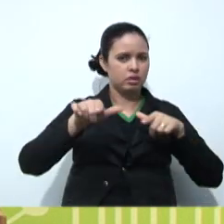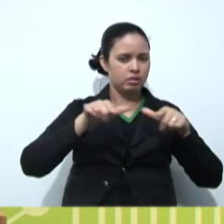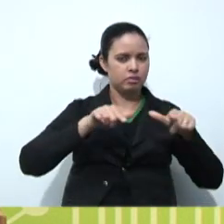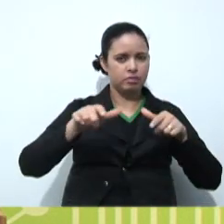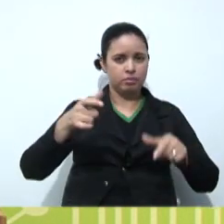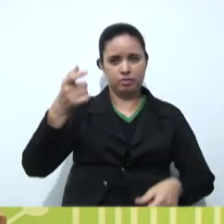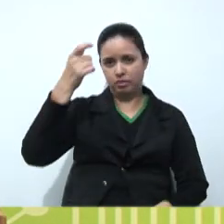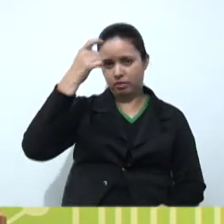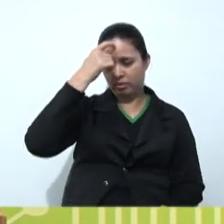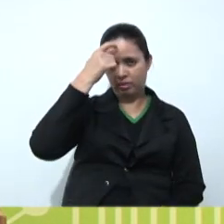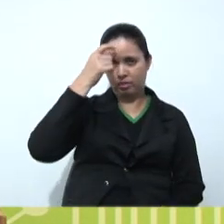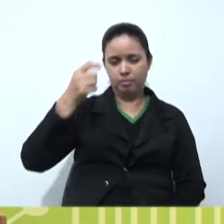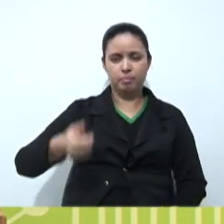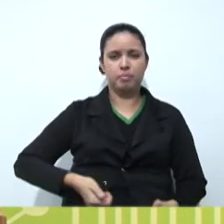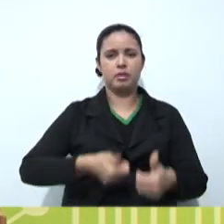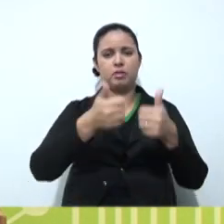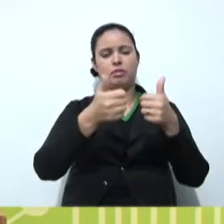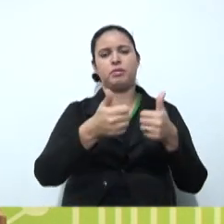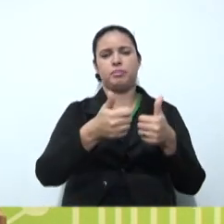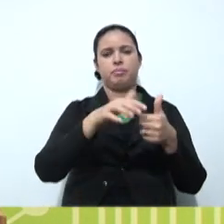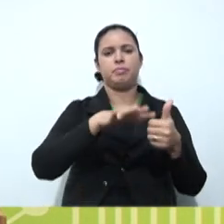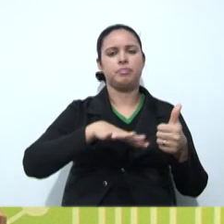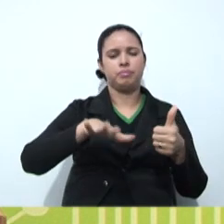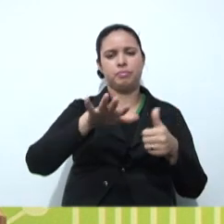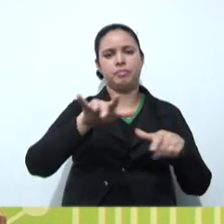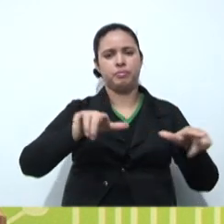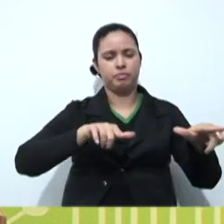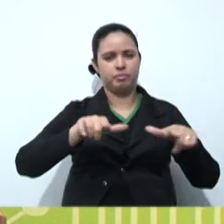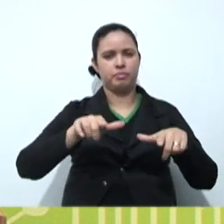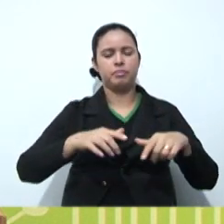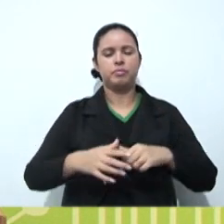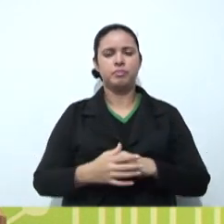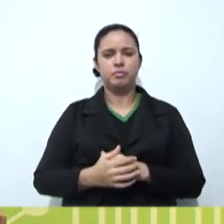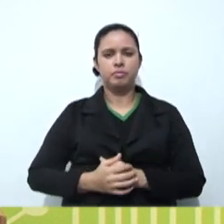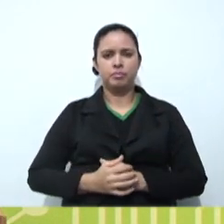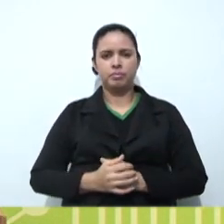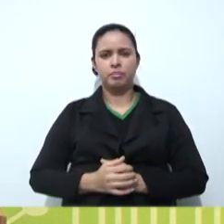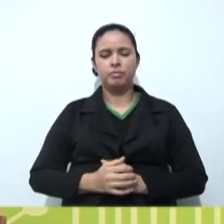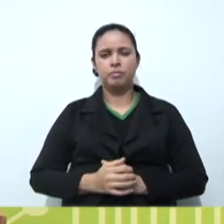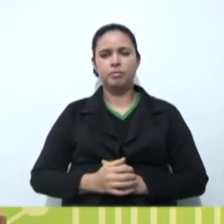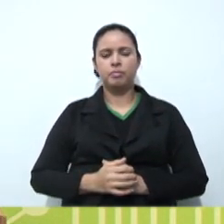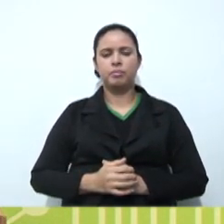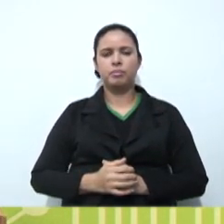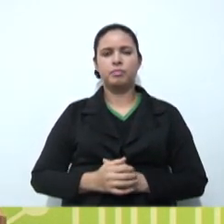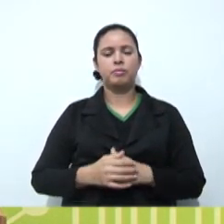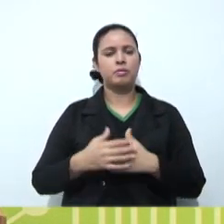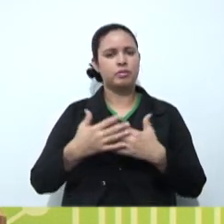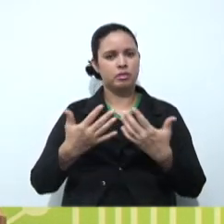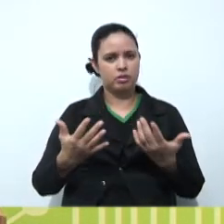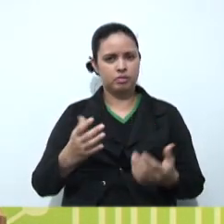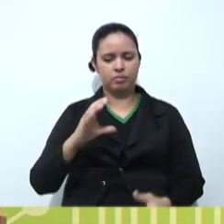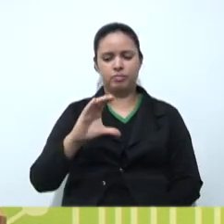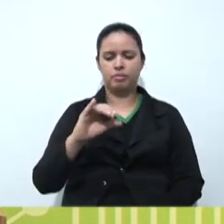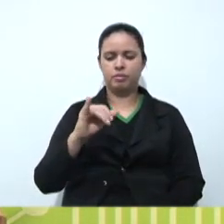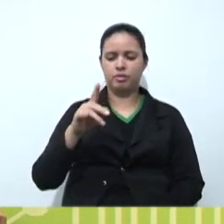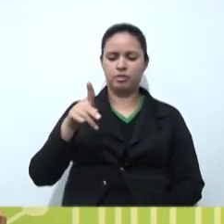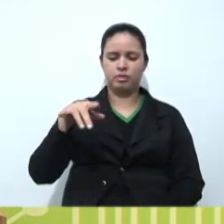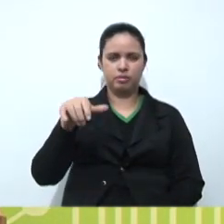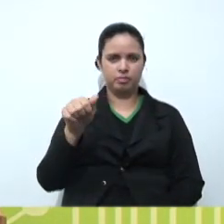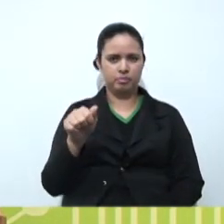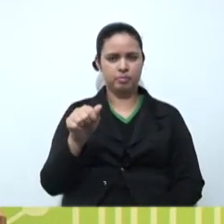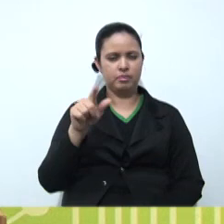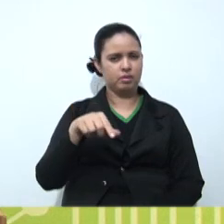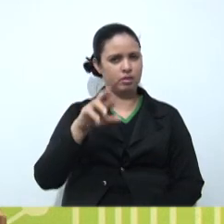um ambiente de trabalho. Aí você viu, nossa, mas a CIPA também é responsável para organizar festas e confraternizações, é